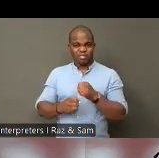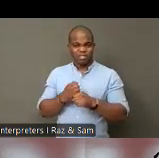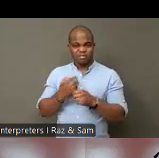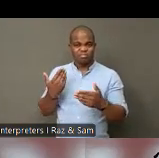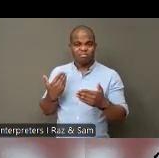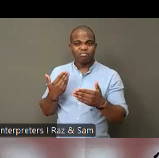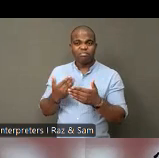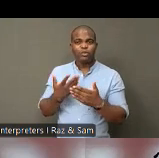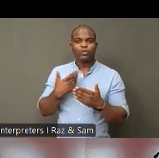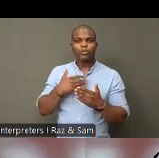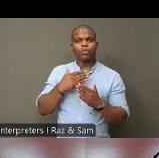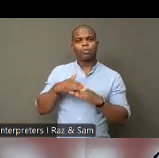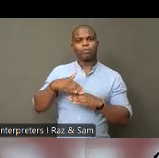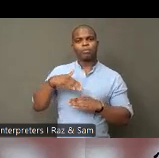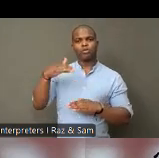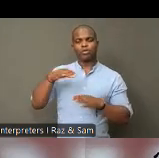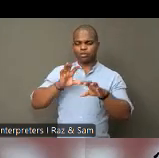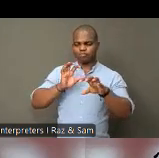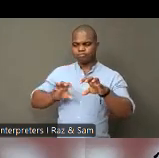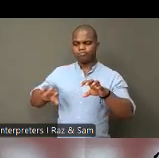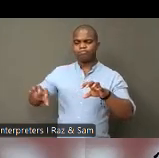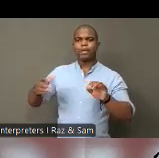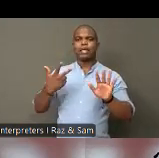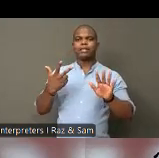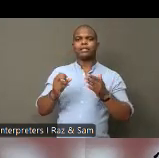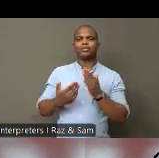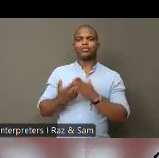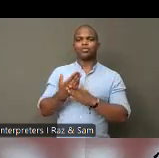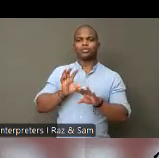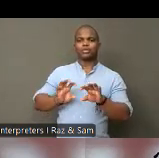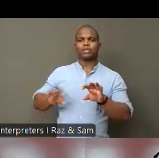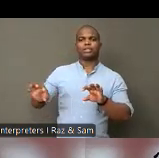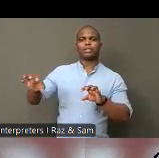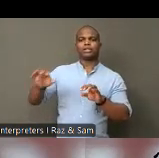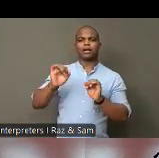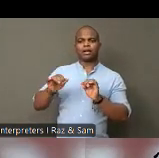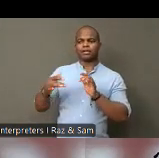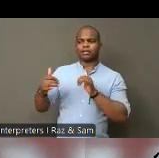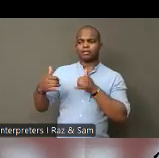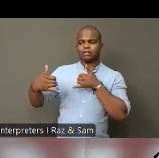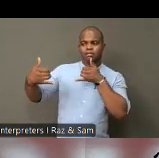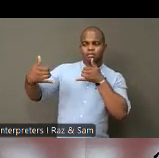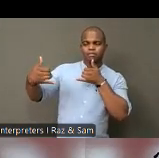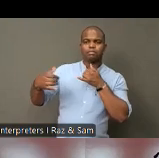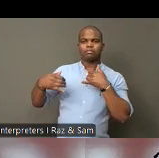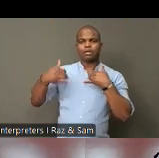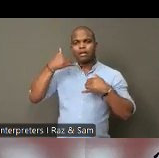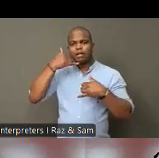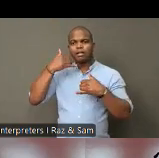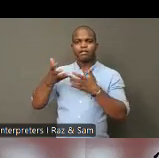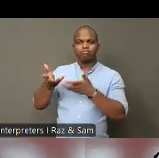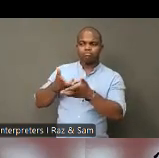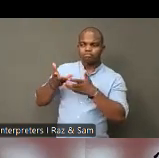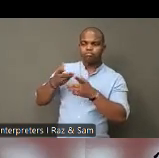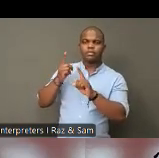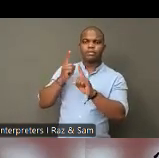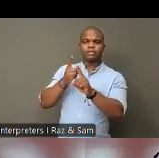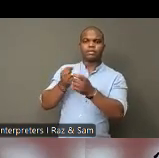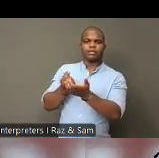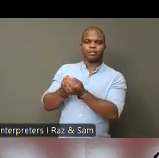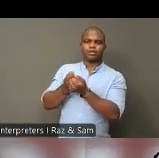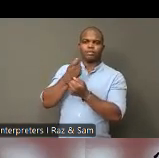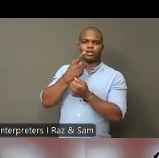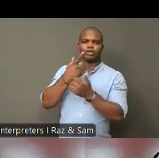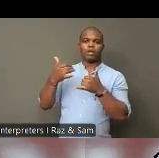sítios diferentes que vão estar conectados por telemedicina, que seria usado também para vigilância da doença. Nós também fizemos parceria com